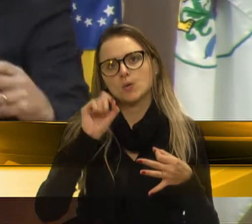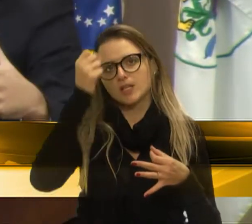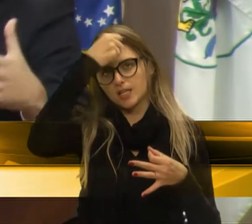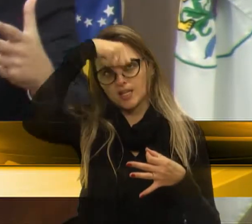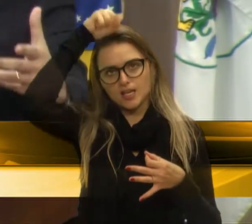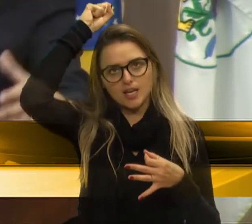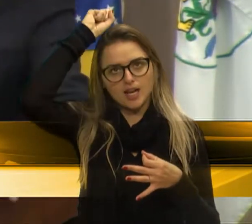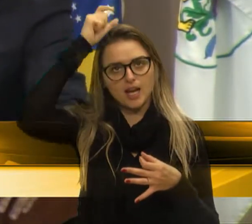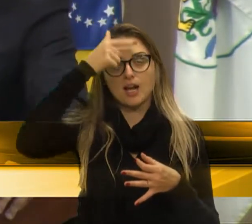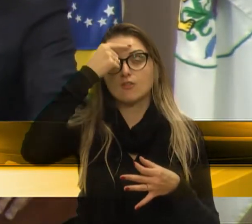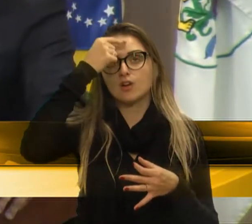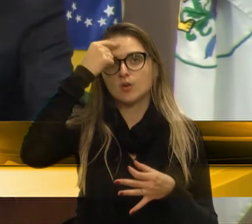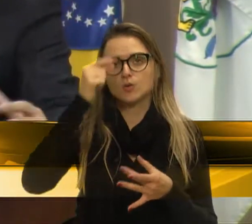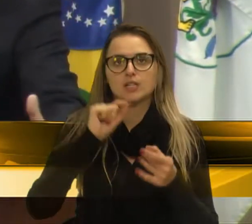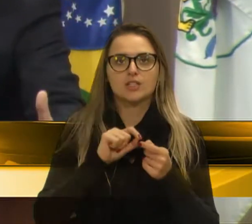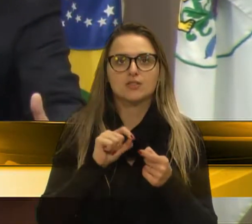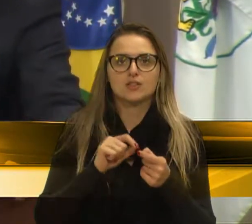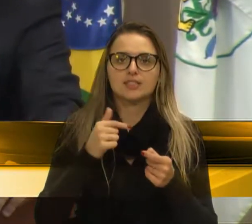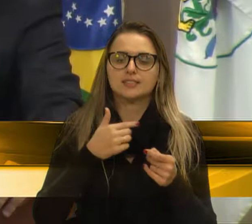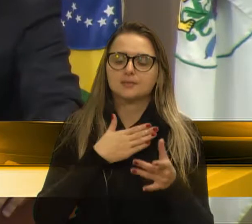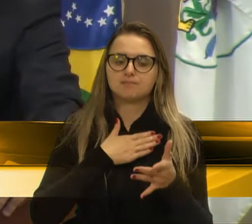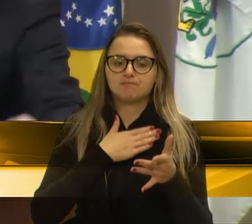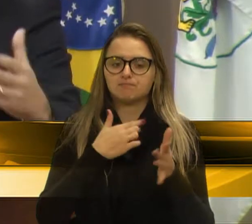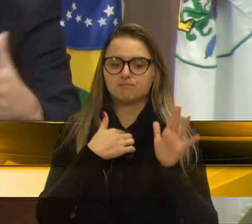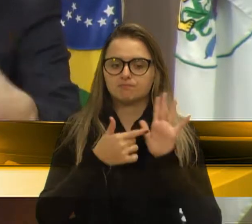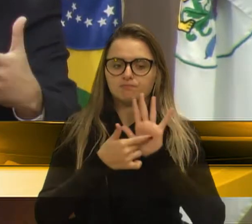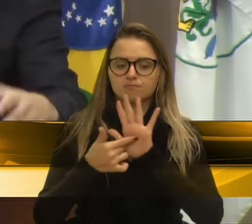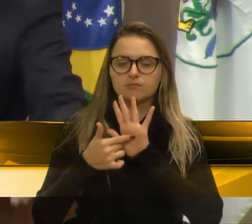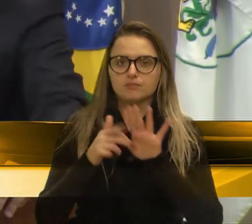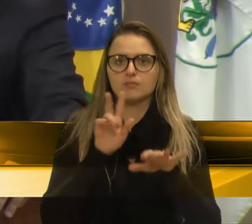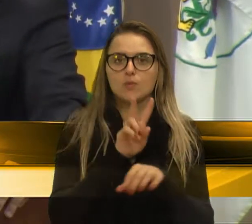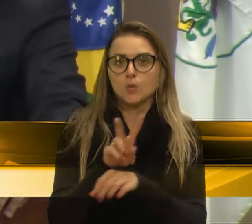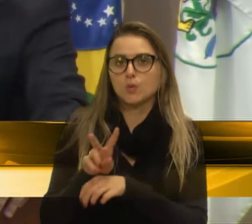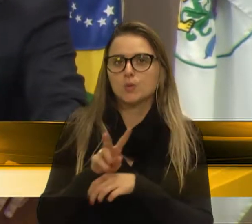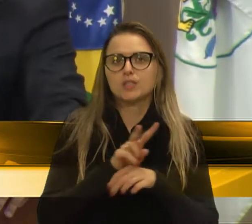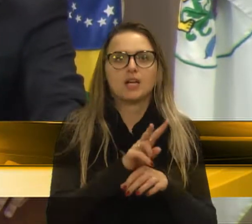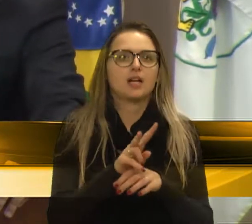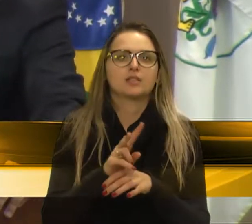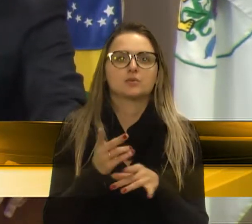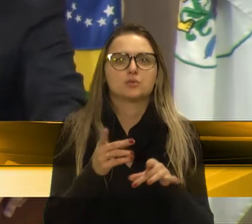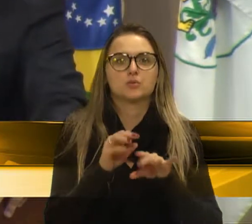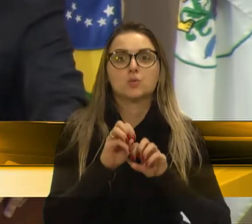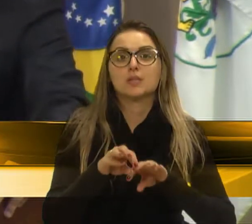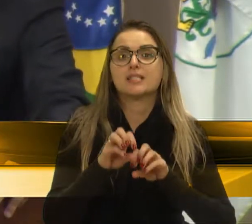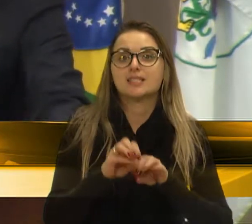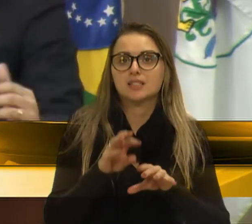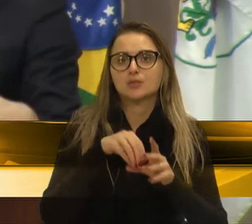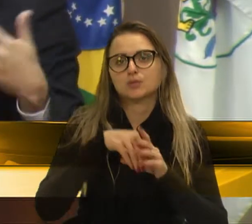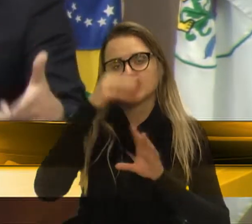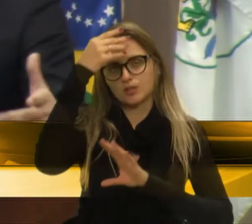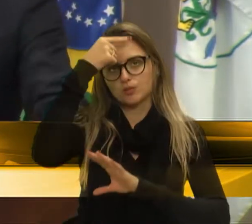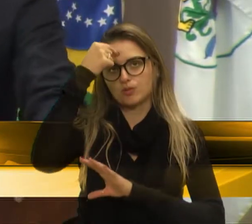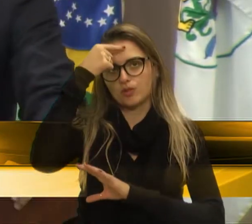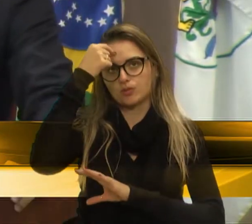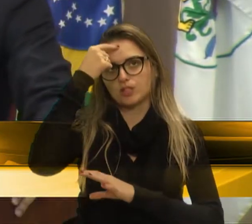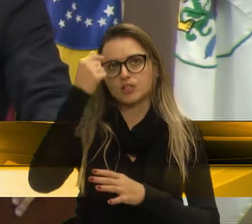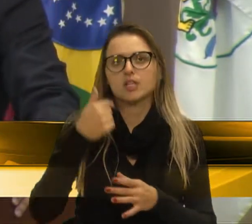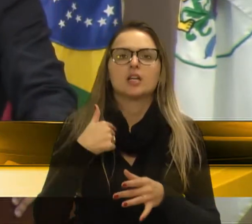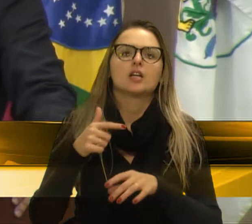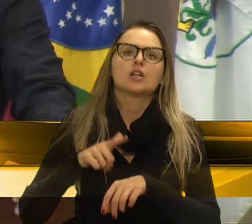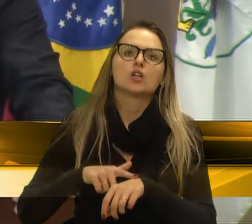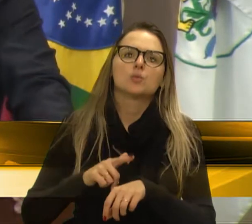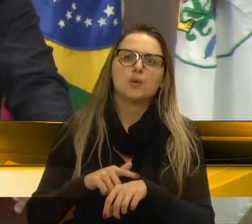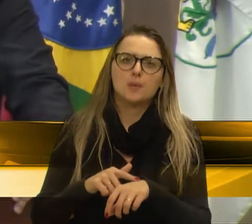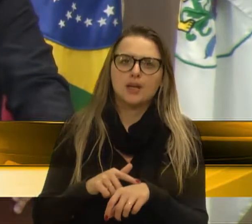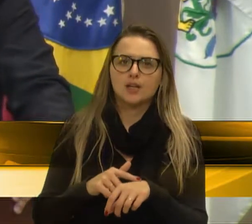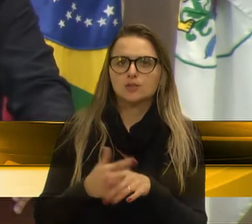oportunizou para que eu pudesse dar eco a essa estratégia de cuidar no dia a dia do ensino. E, num determinado momento da minha vida, apareceu o